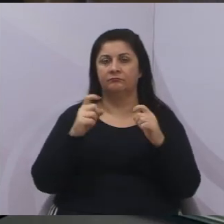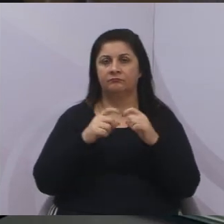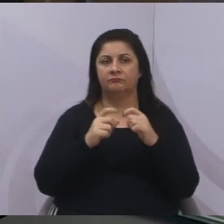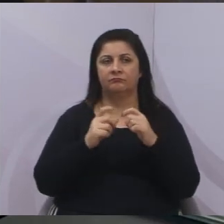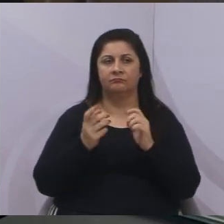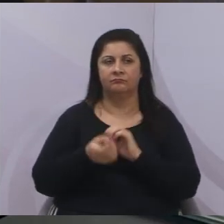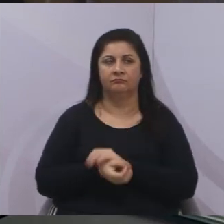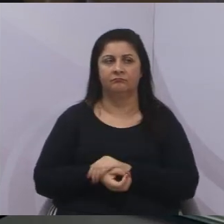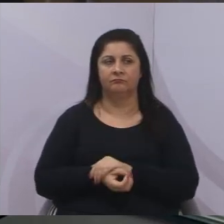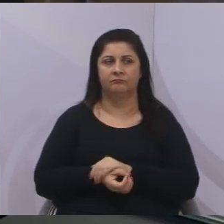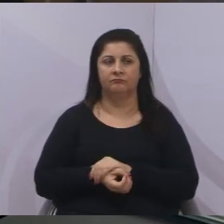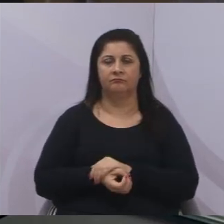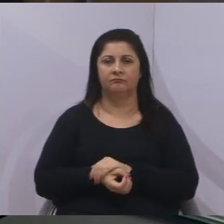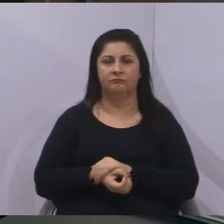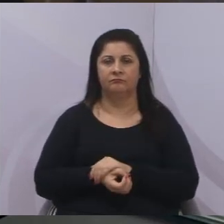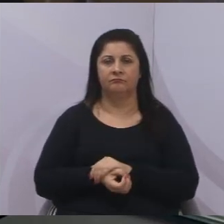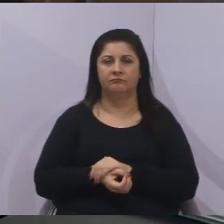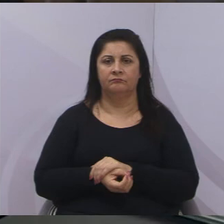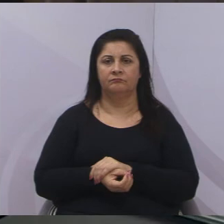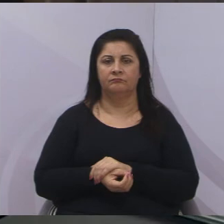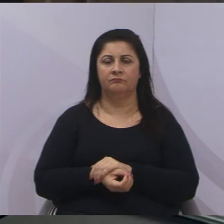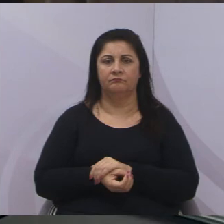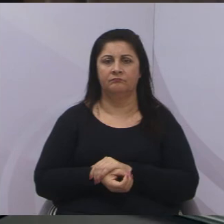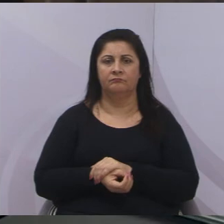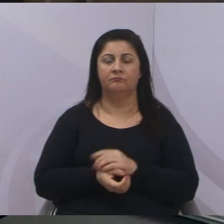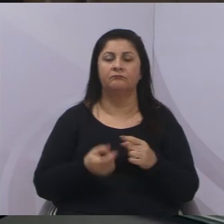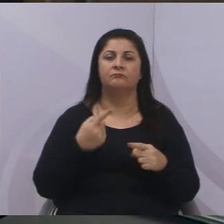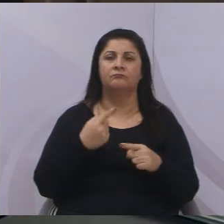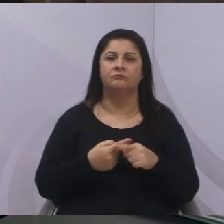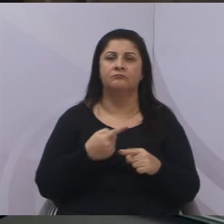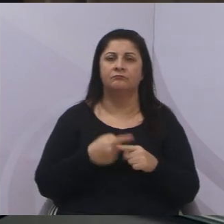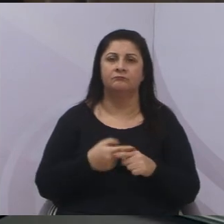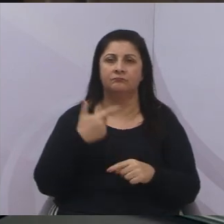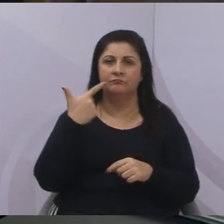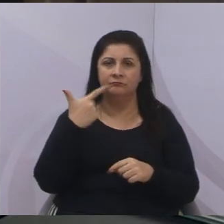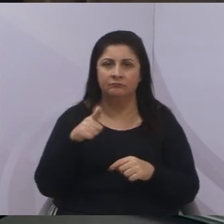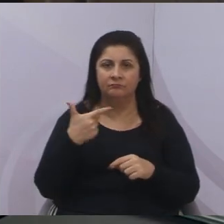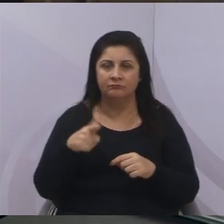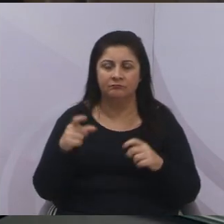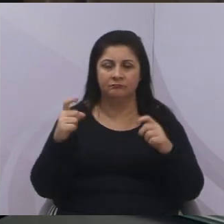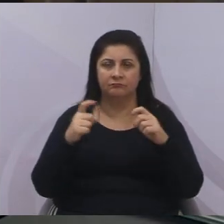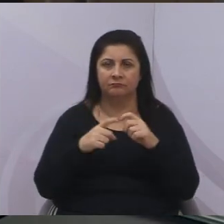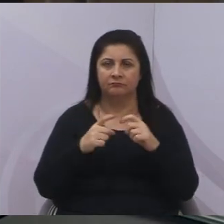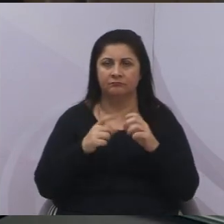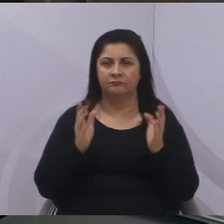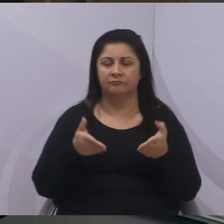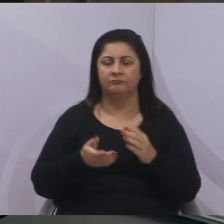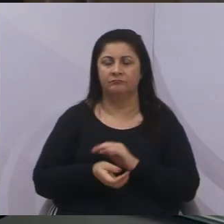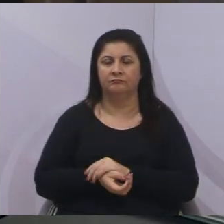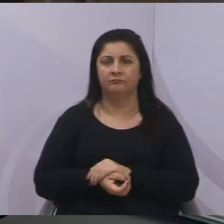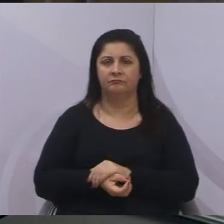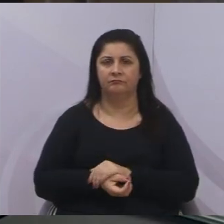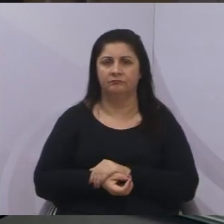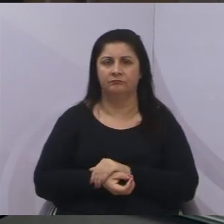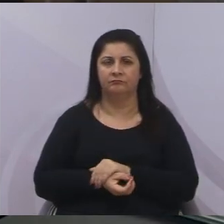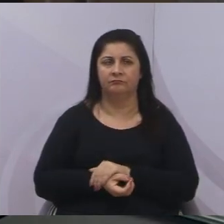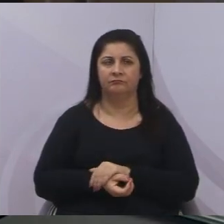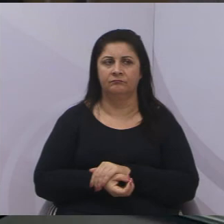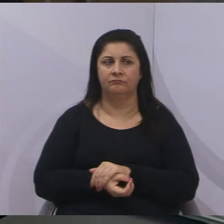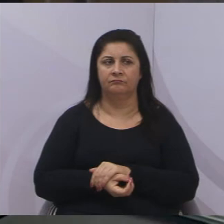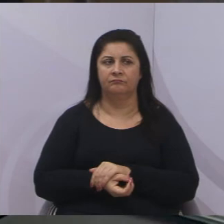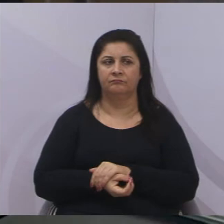rápida, prática, né? Por que não tem médicos hoje para suprir a necessidade nos postos de saúde?